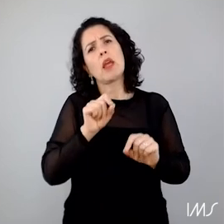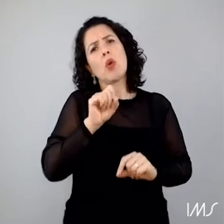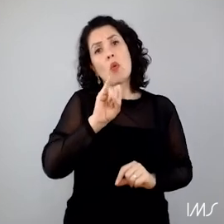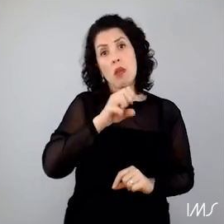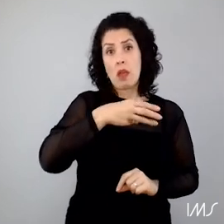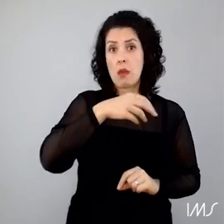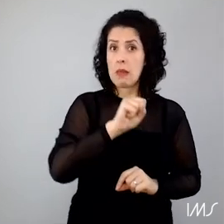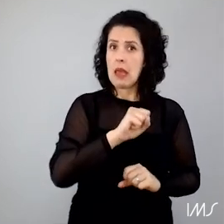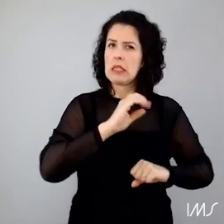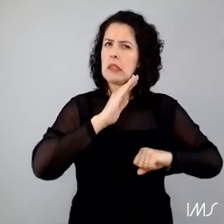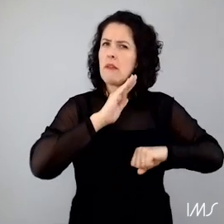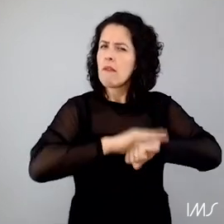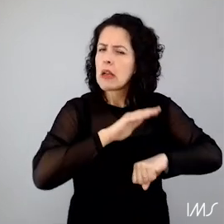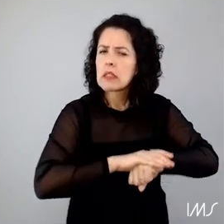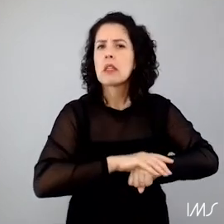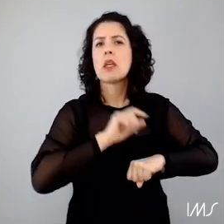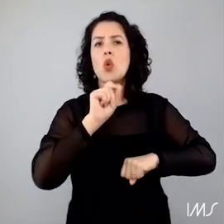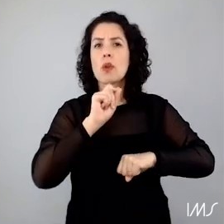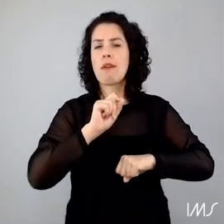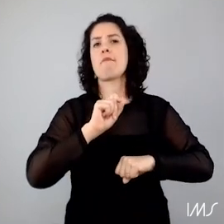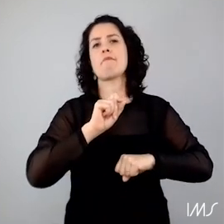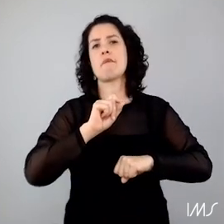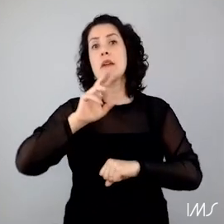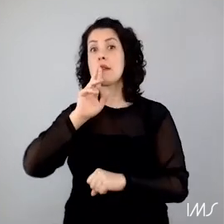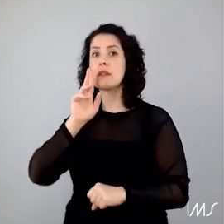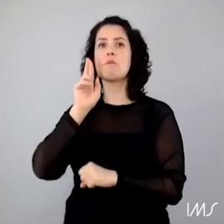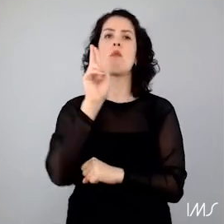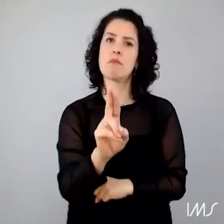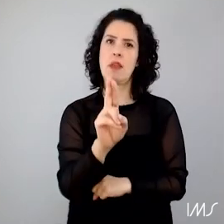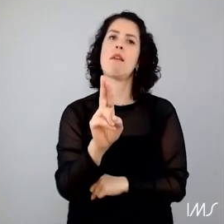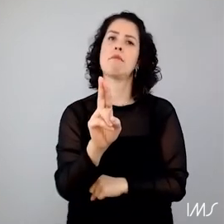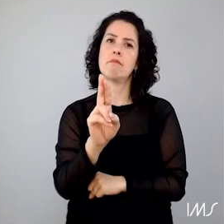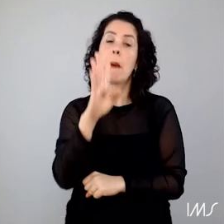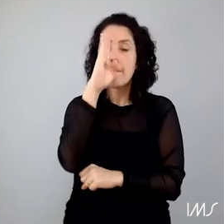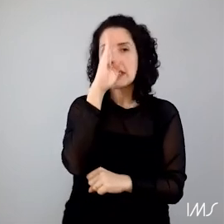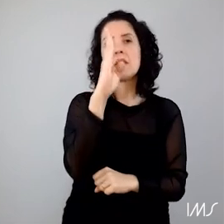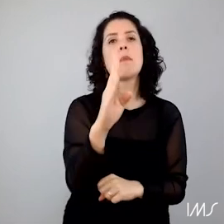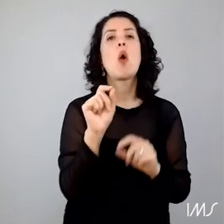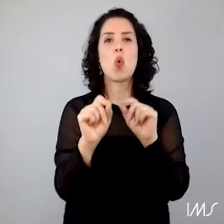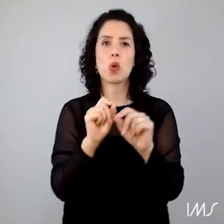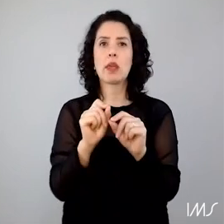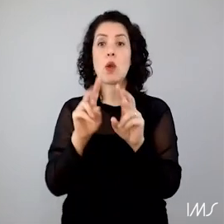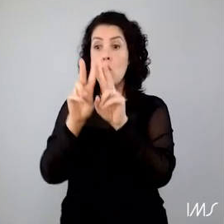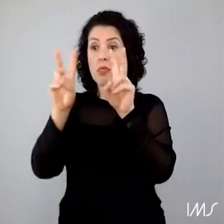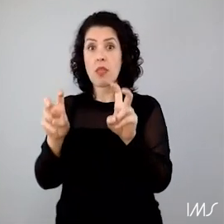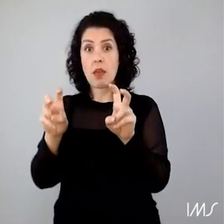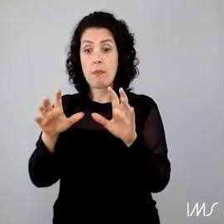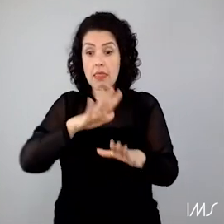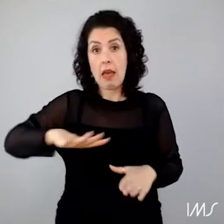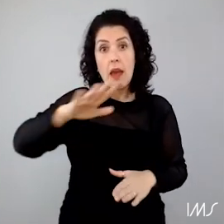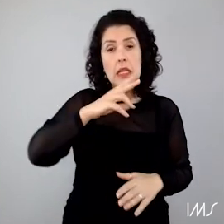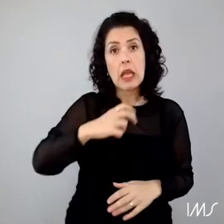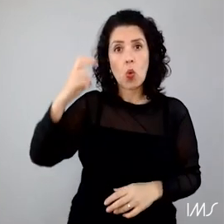que é premente, que é importantíssima, e não se trata de um esforço de conservação por si, é que se trata do reconhecimento